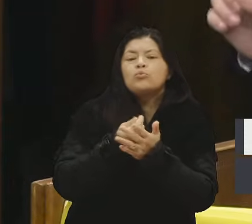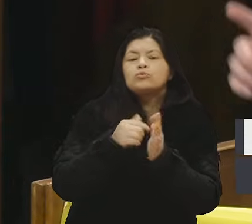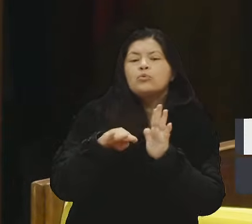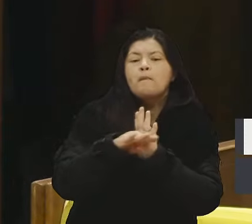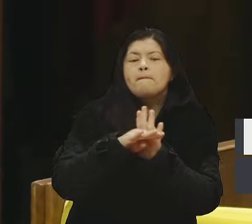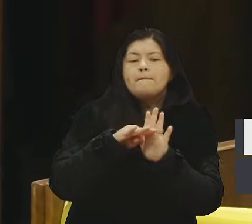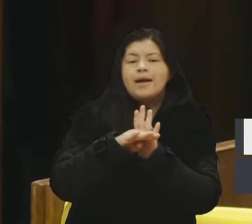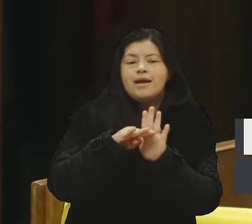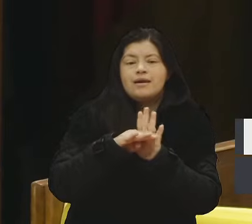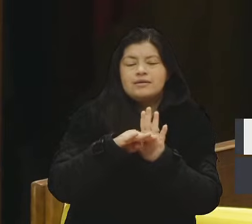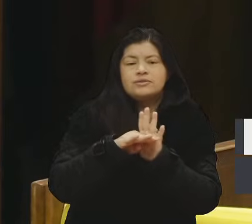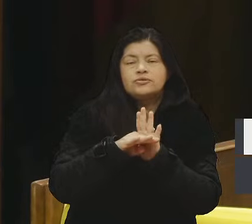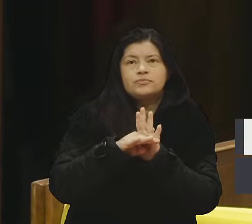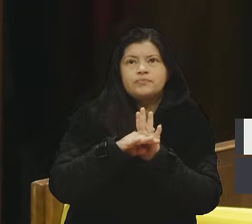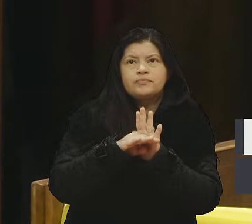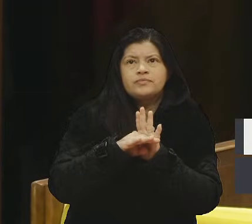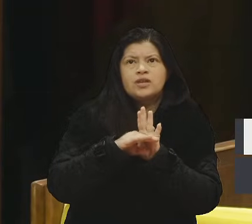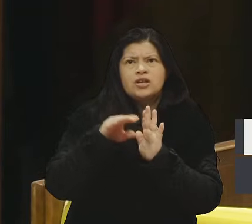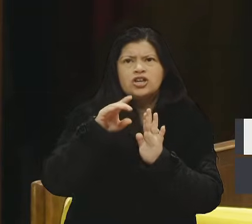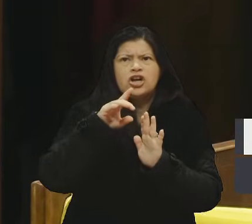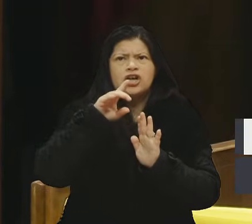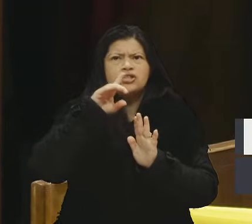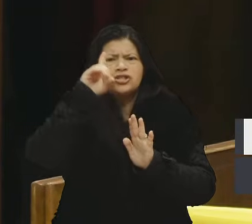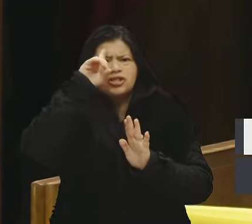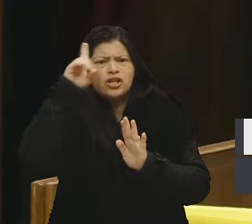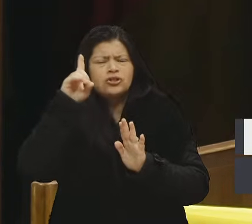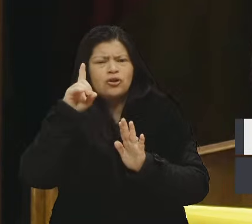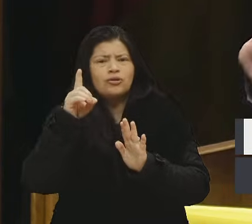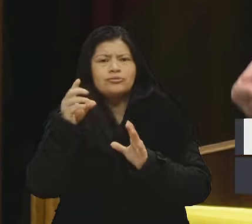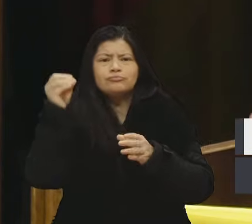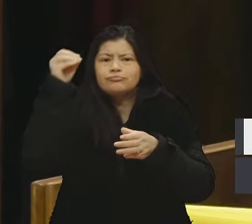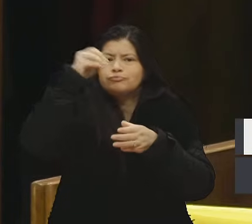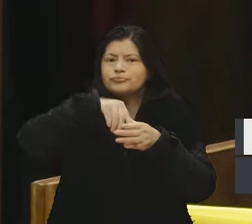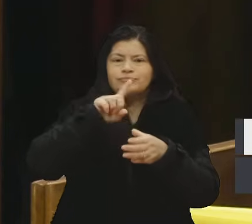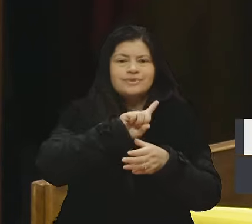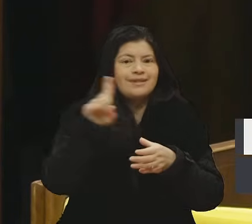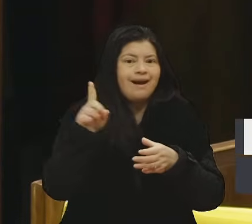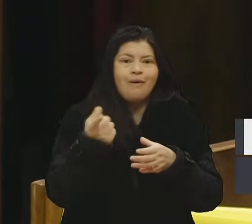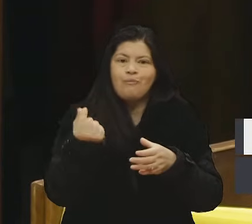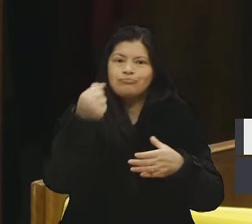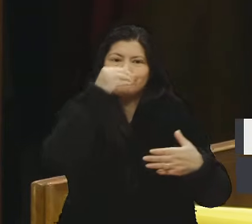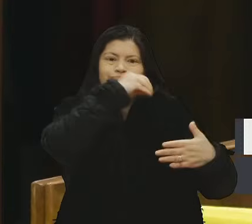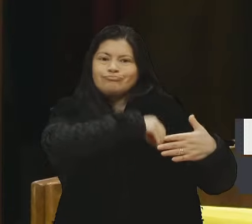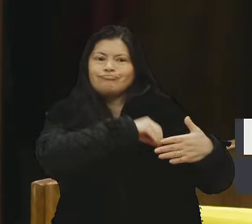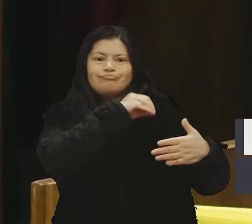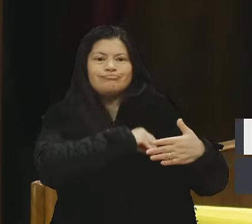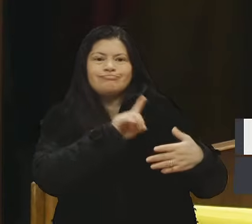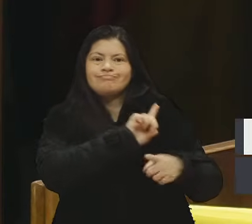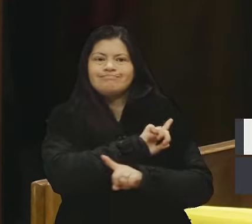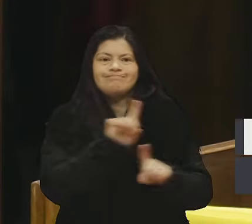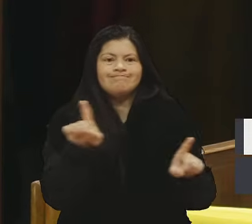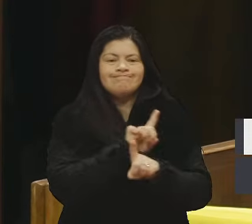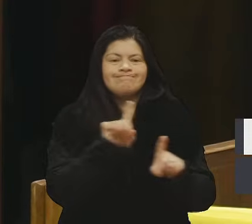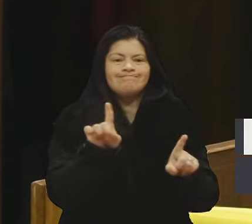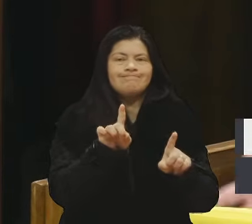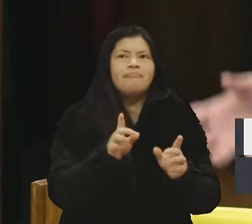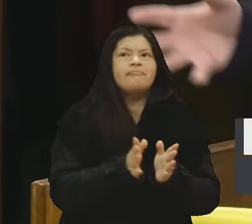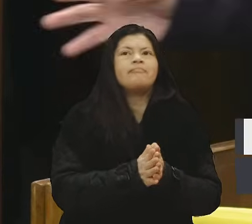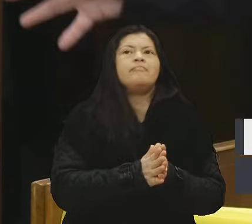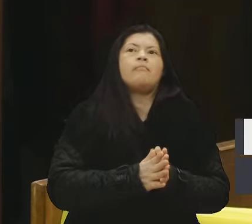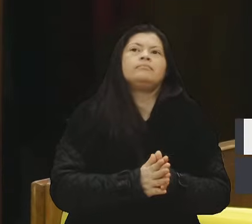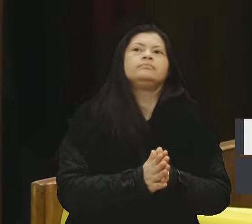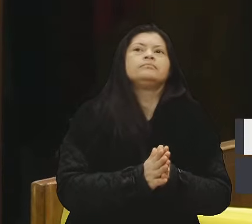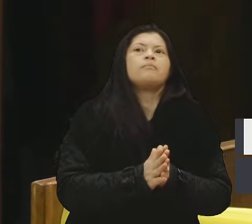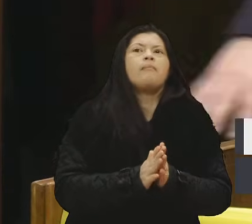vai ter diretor dizendo, meu Deus, a gente não ganha isso. Não vai para o bolso dele. Essa análise do Diese foi feita